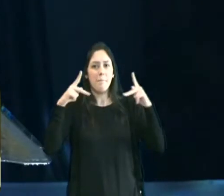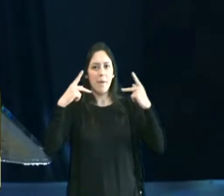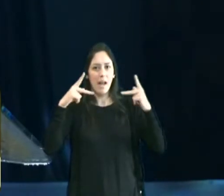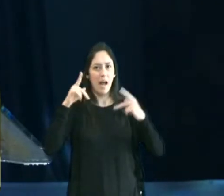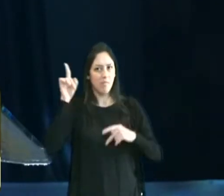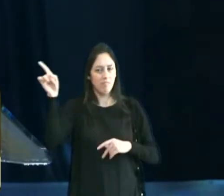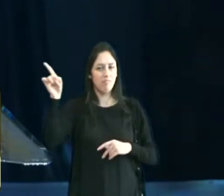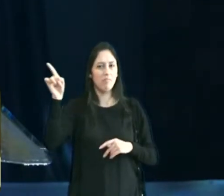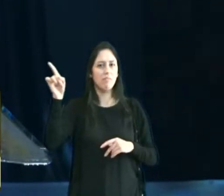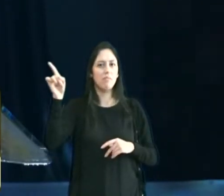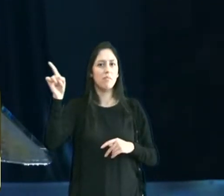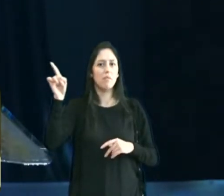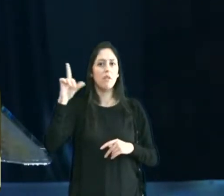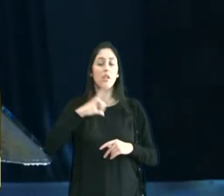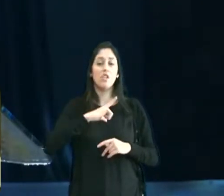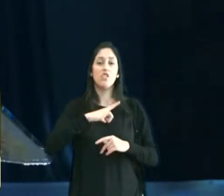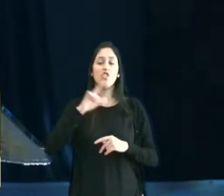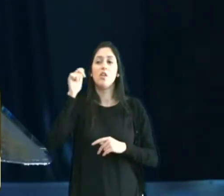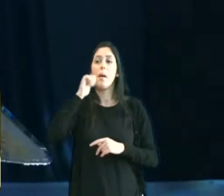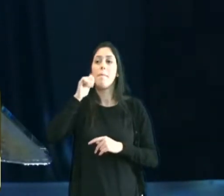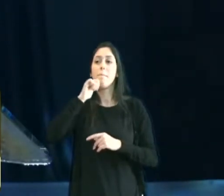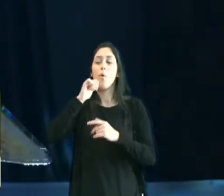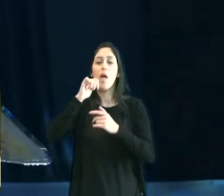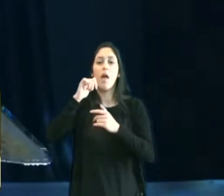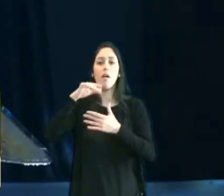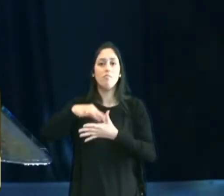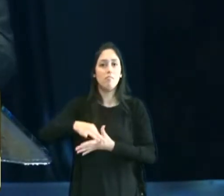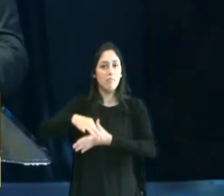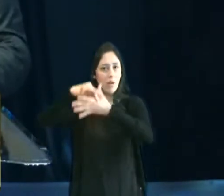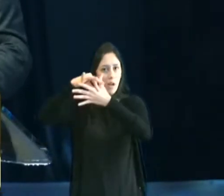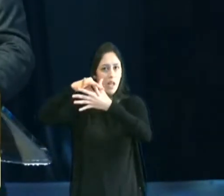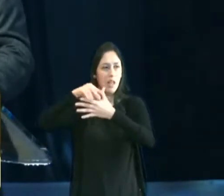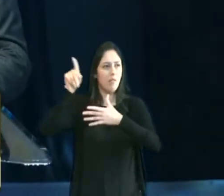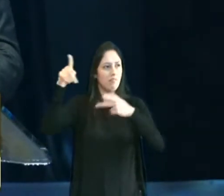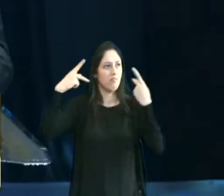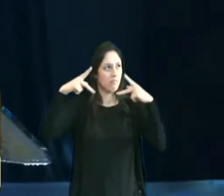as mulheres para liderar na igreja, ele sofreu forte oposição.